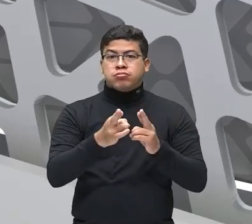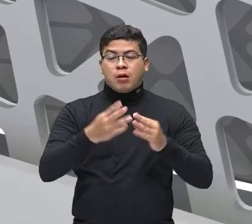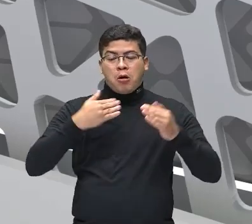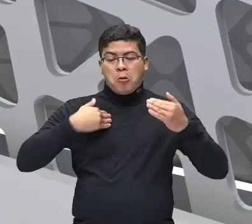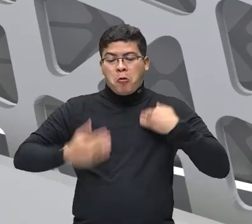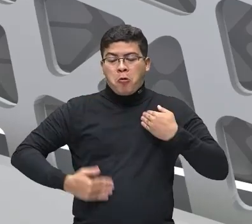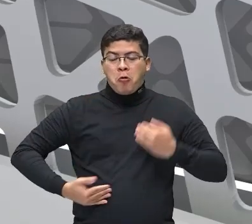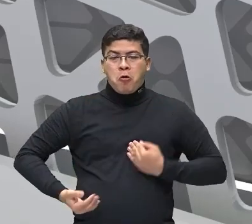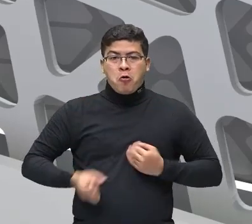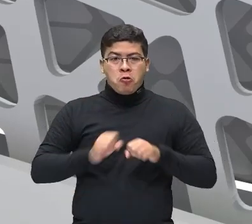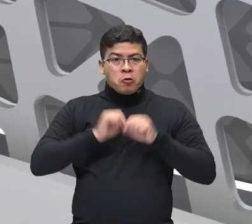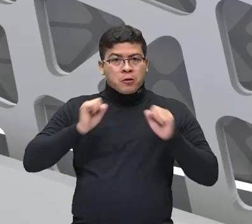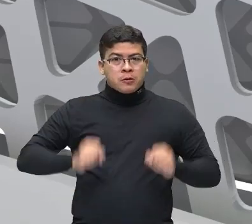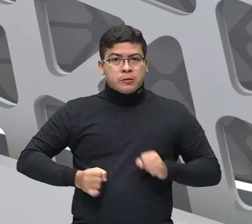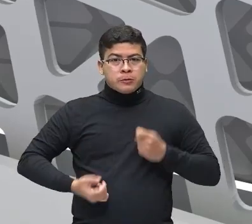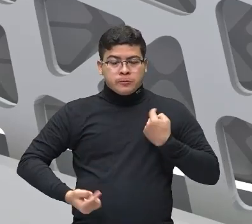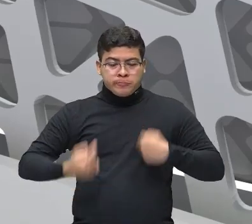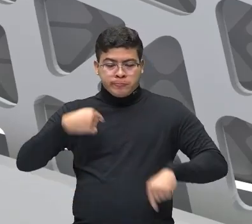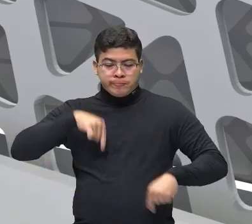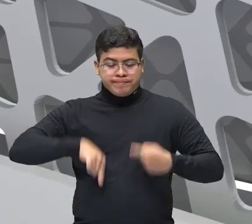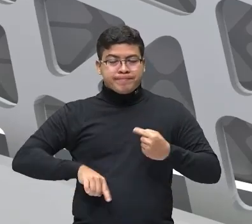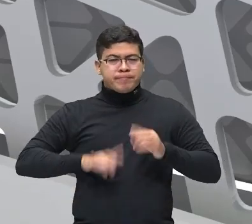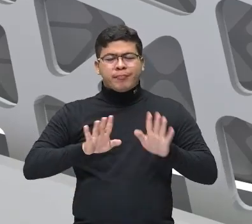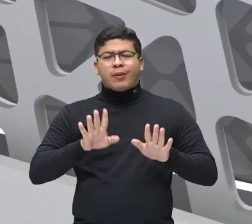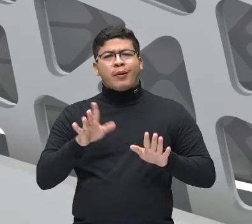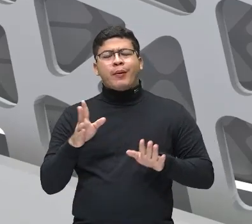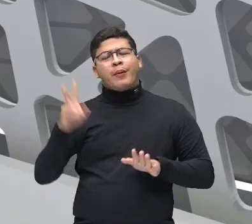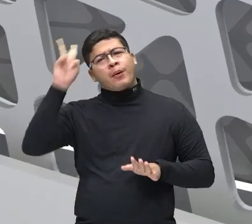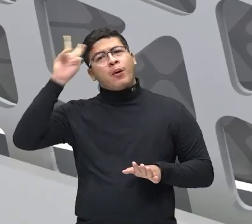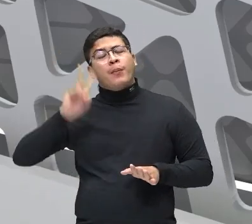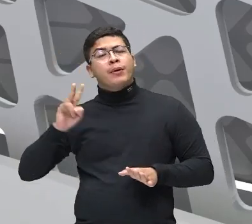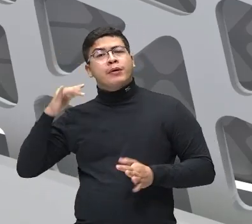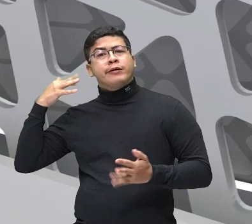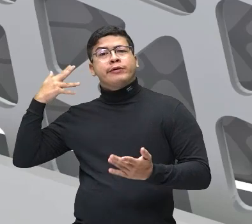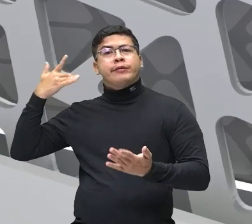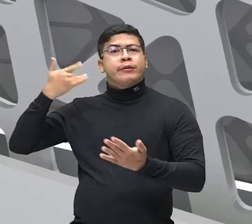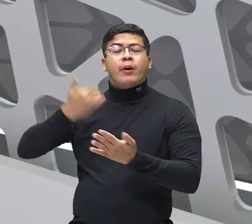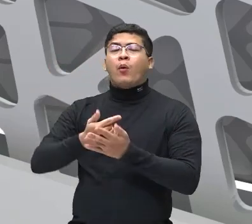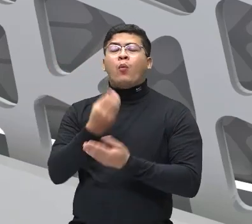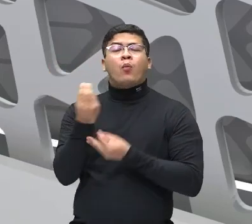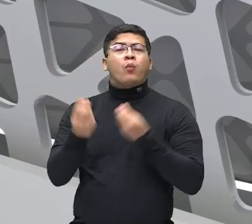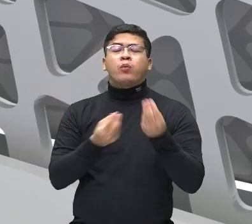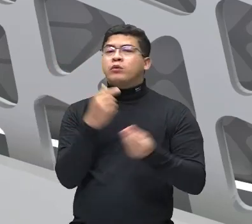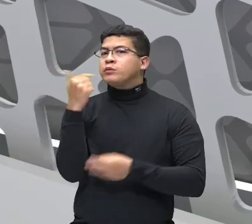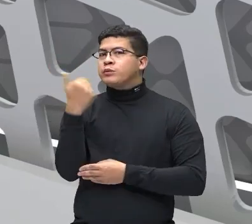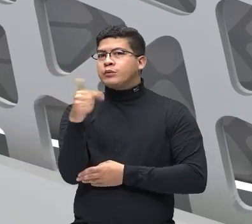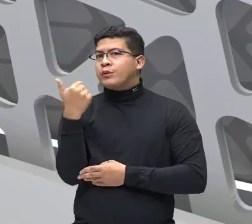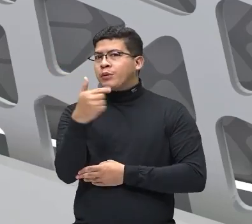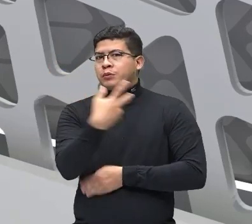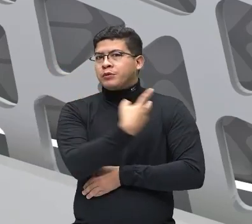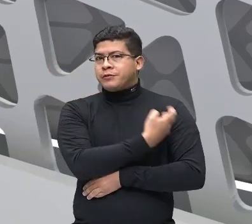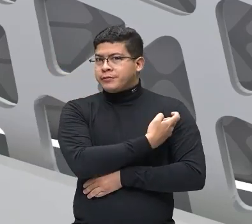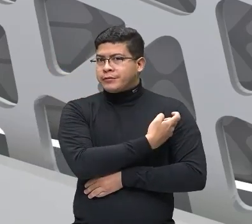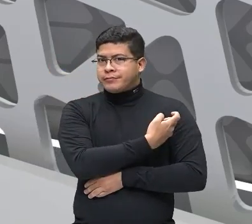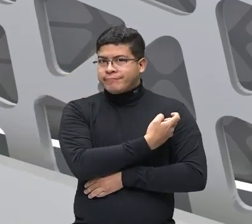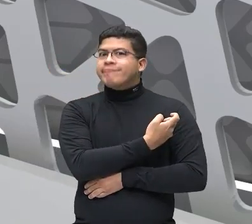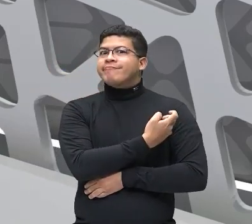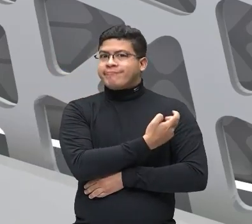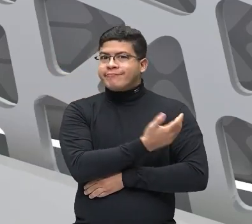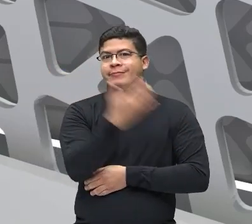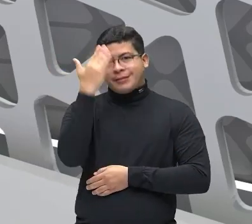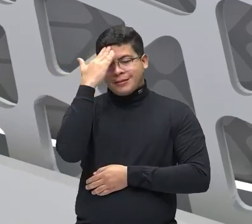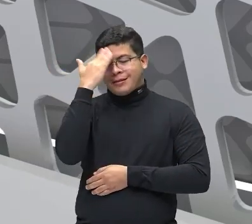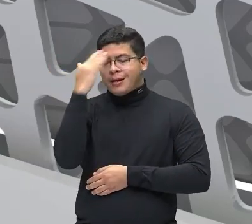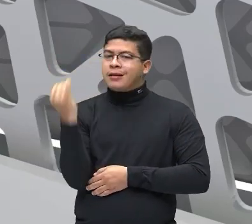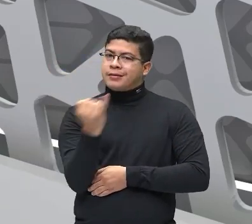vamos contar um pouco sobre a história das vacinas, como era quando não existia a vacinação, já que a gente já sabe a importância